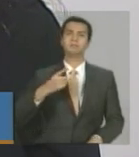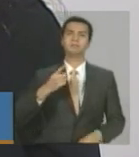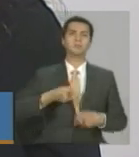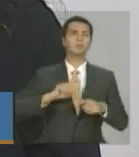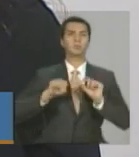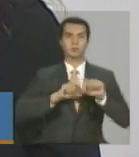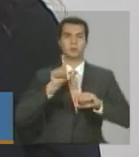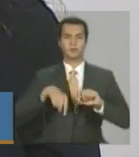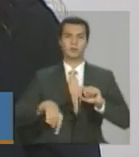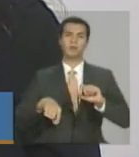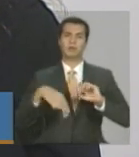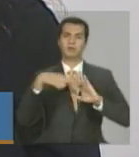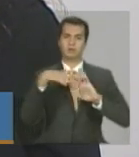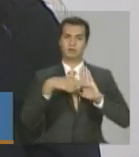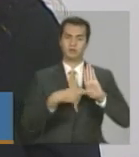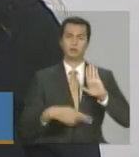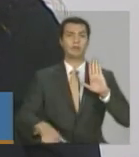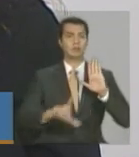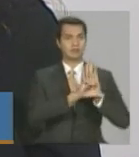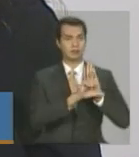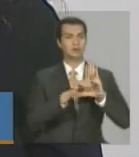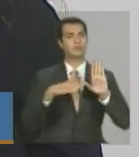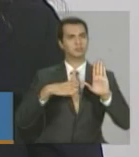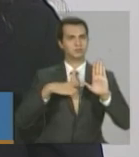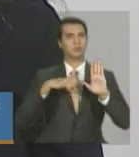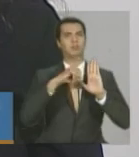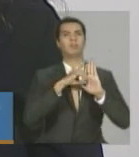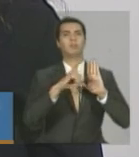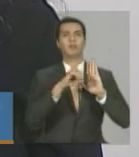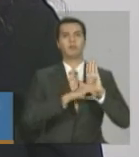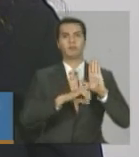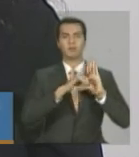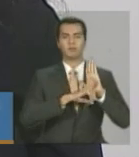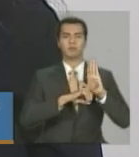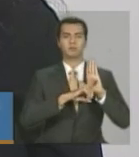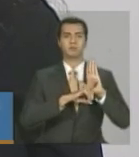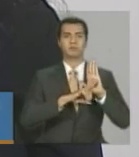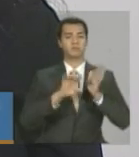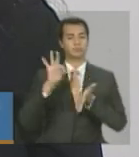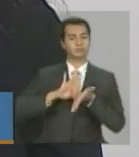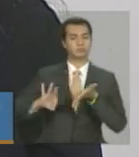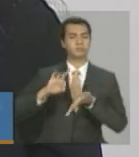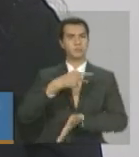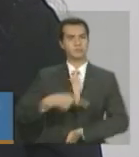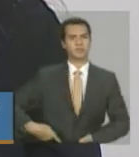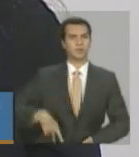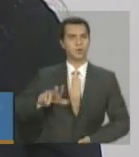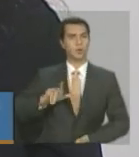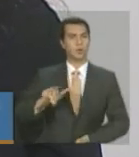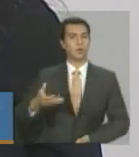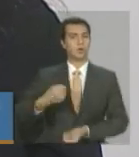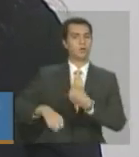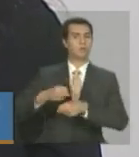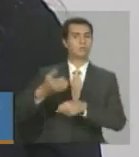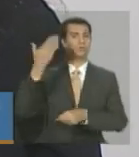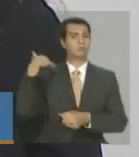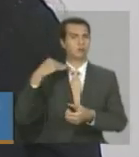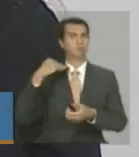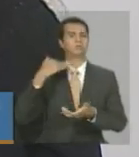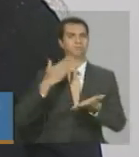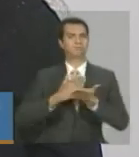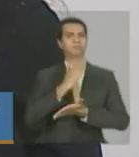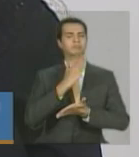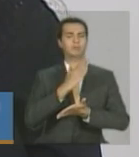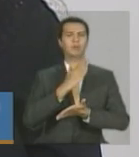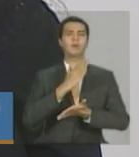decreto do presidente Lula no ano passado. E eu acho importante aqui da gente falar um pouco do histórico do Censo,